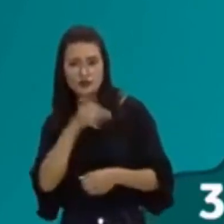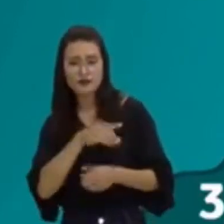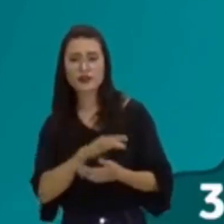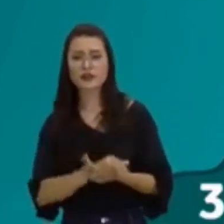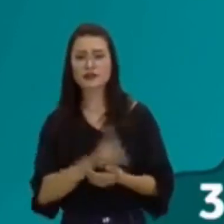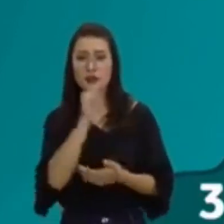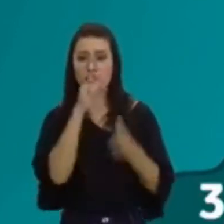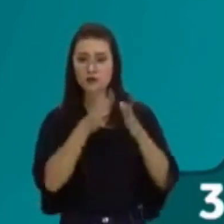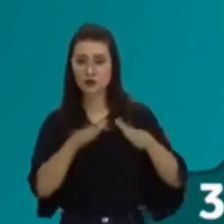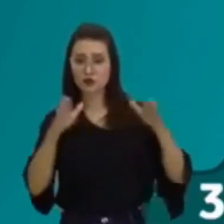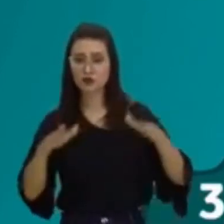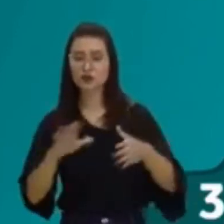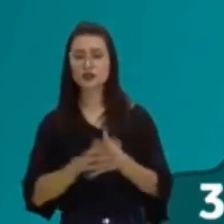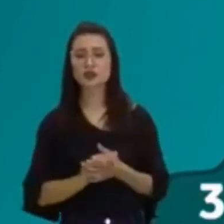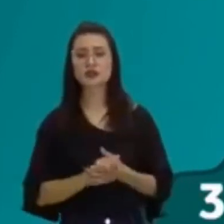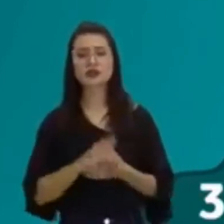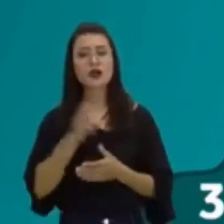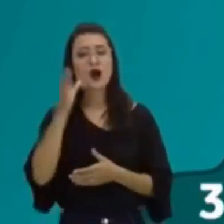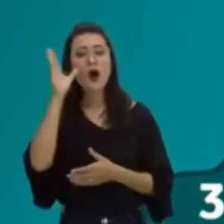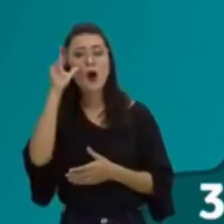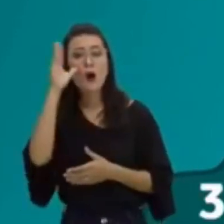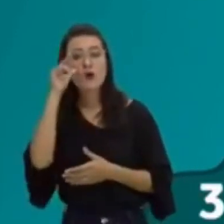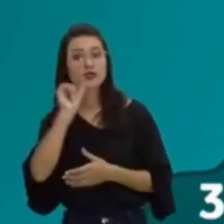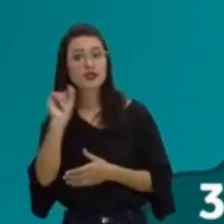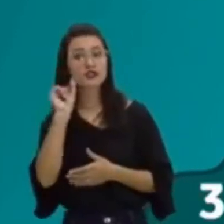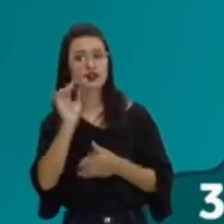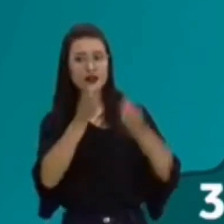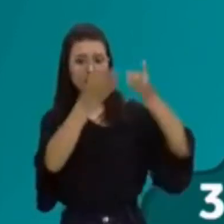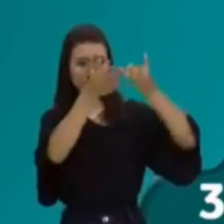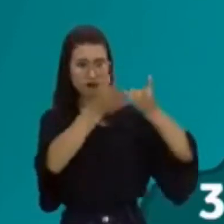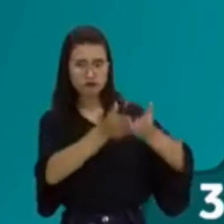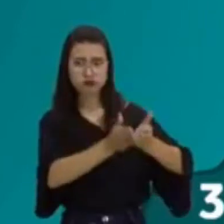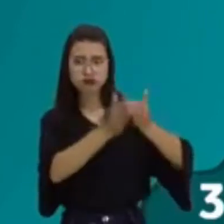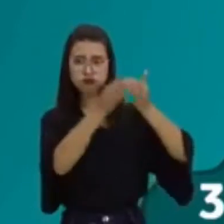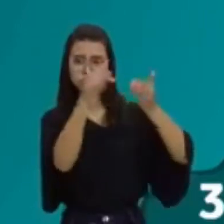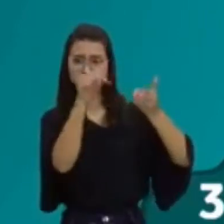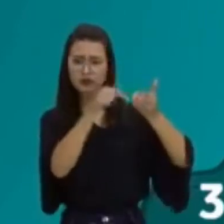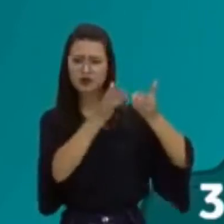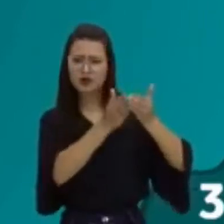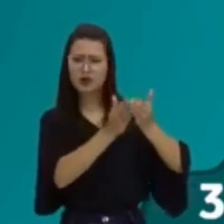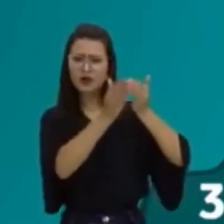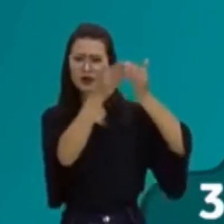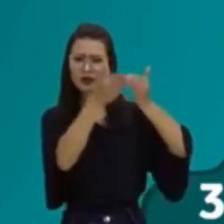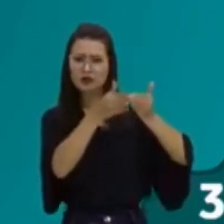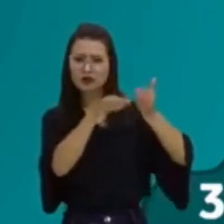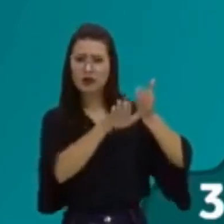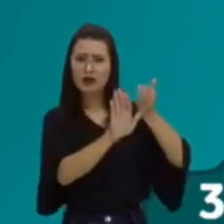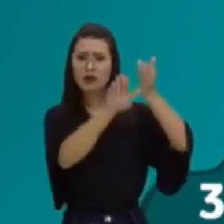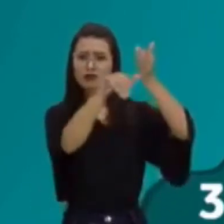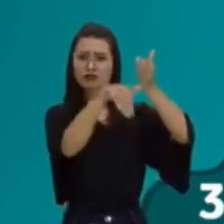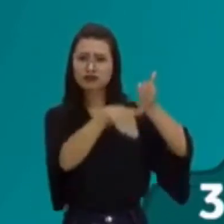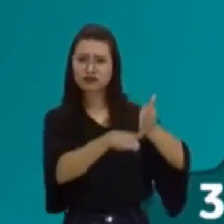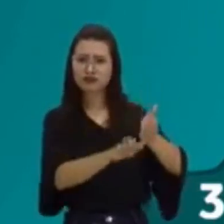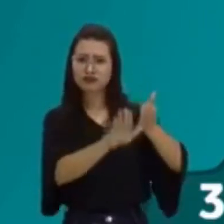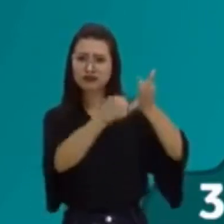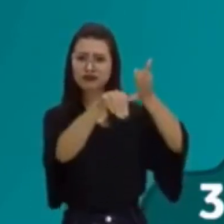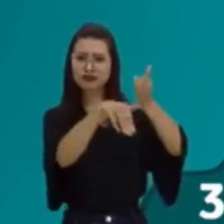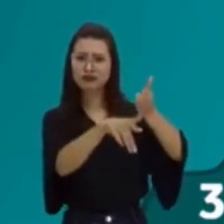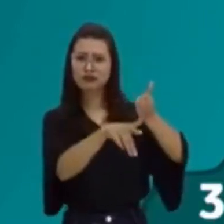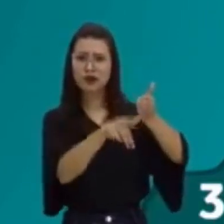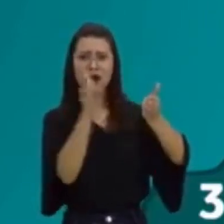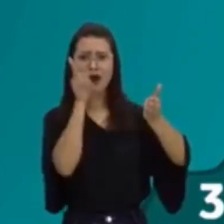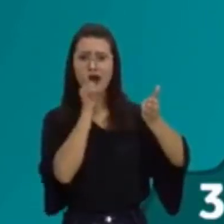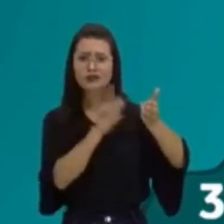A curiosidade é, por que que o navio, por que que a embarcação flutua? Como a